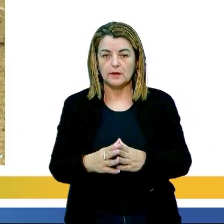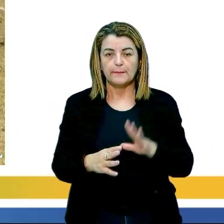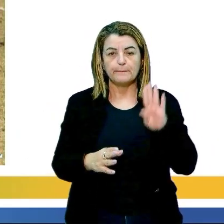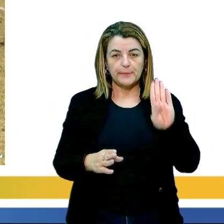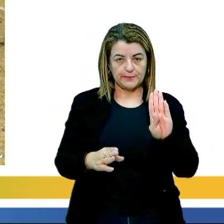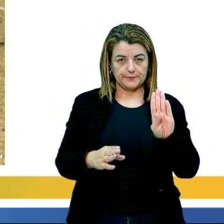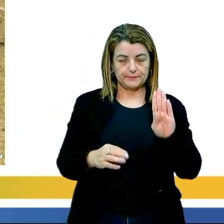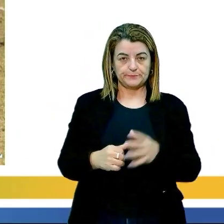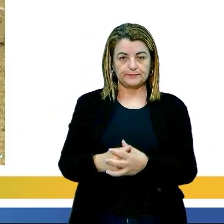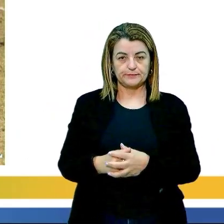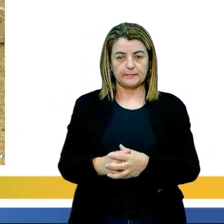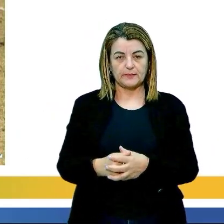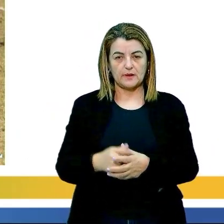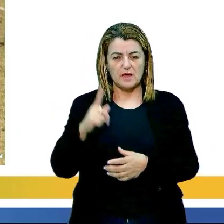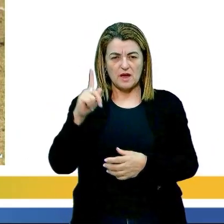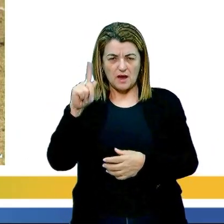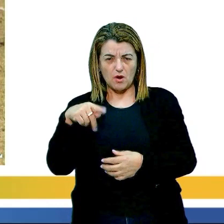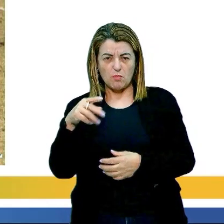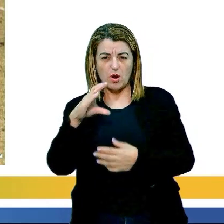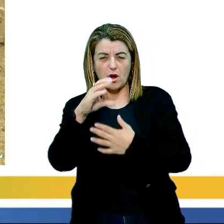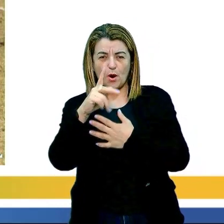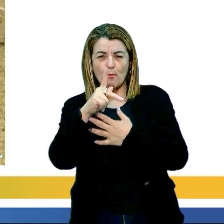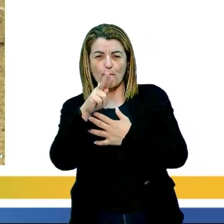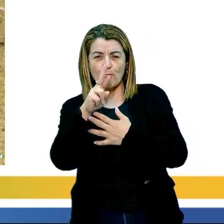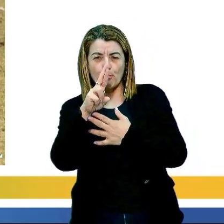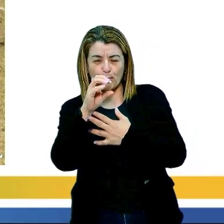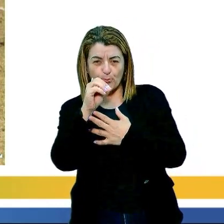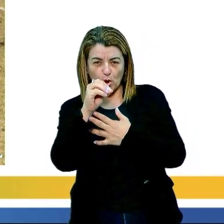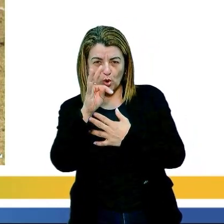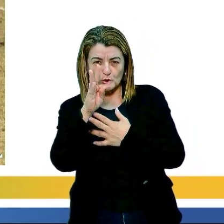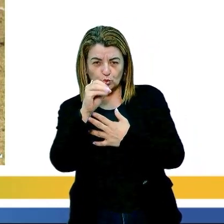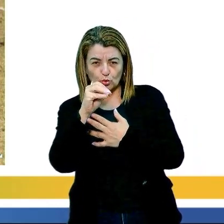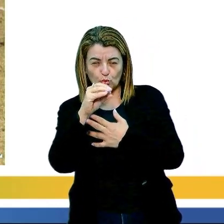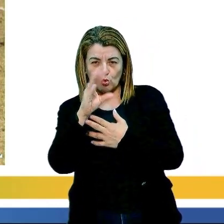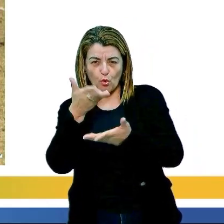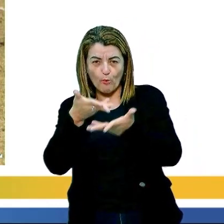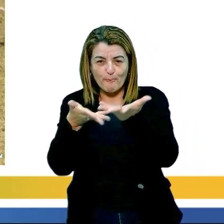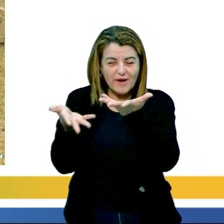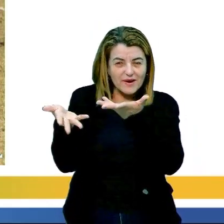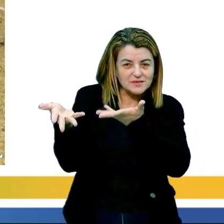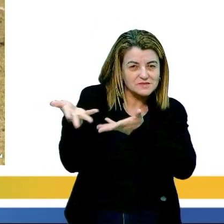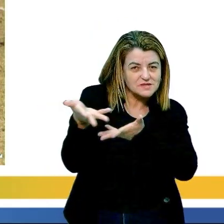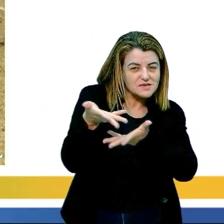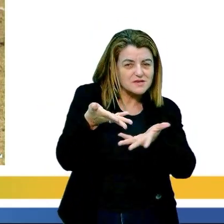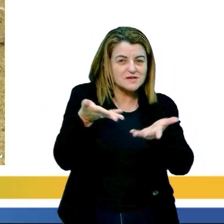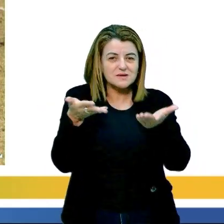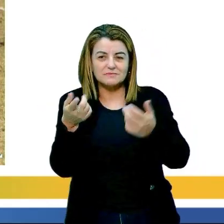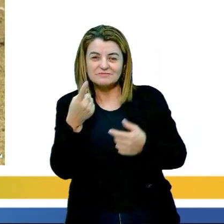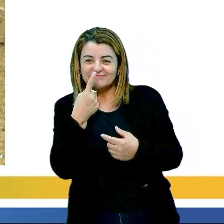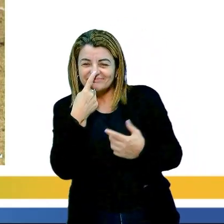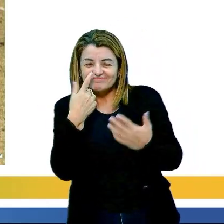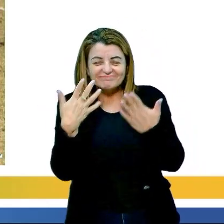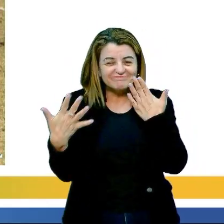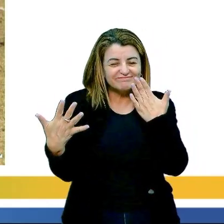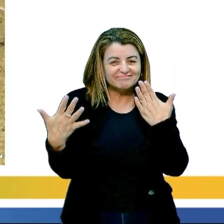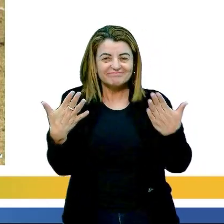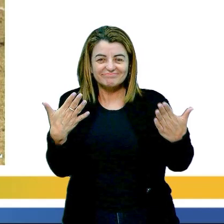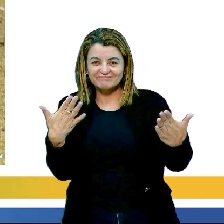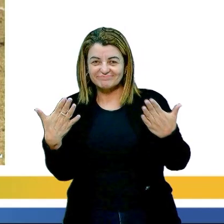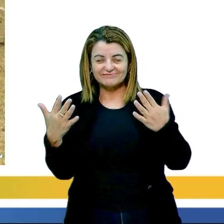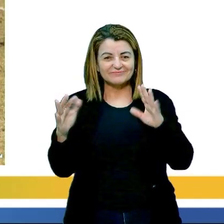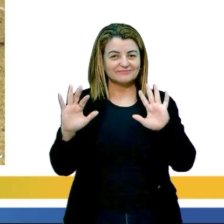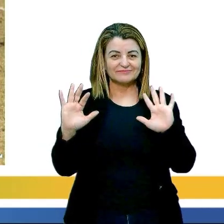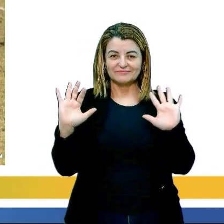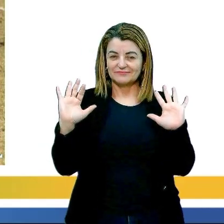Letra B. É uma protocooperação, é aquela relação que ambos se dão bem, só que ela não é